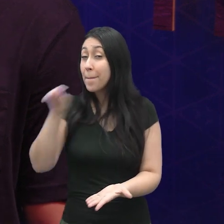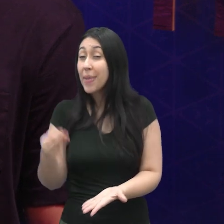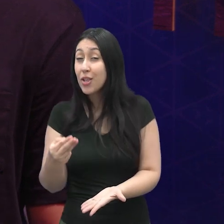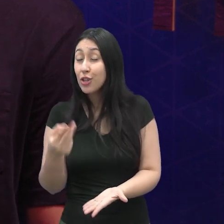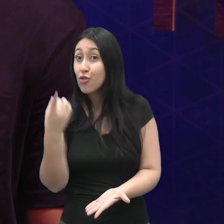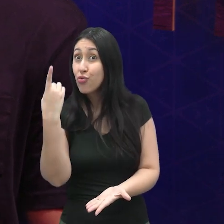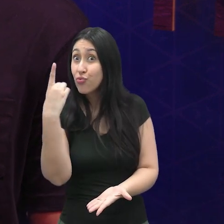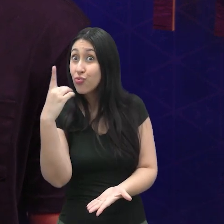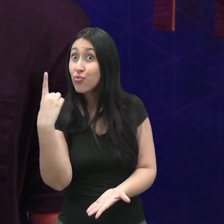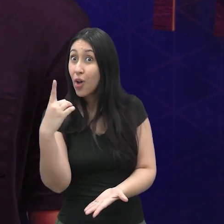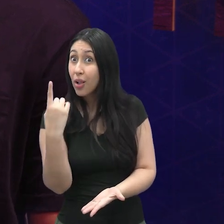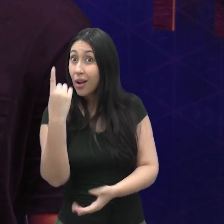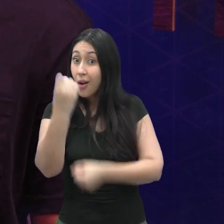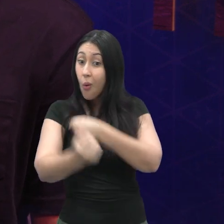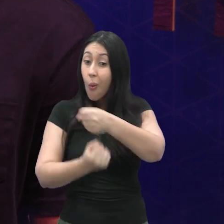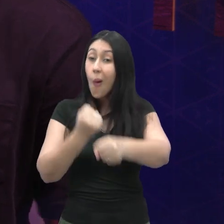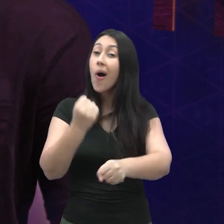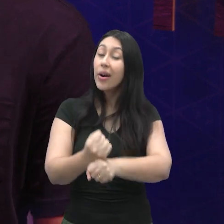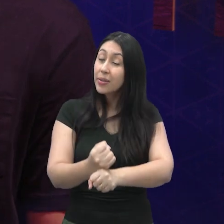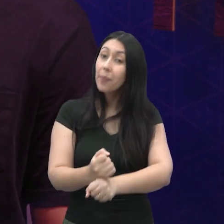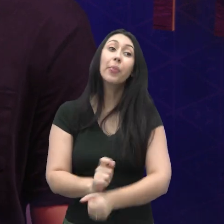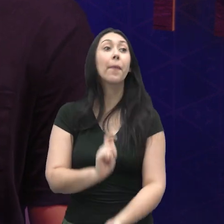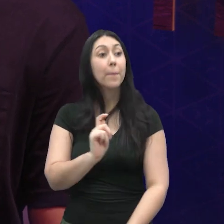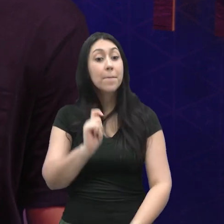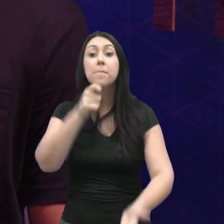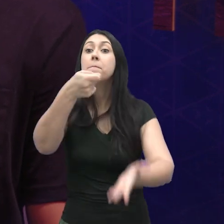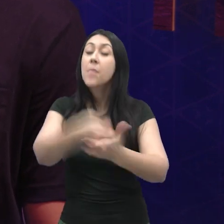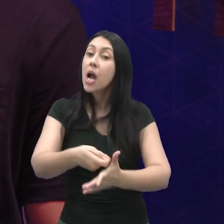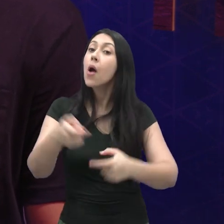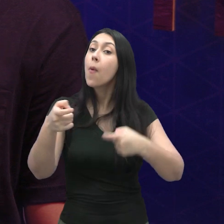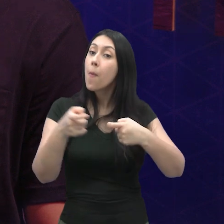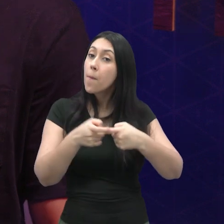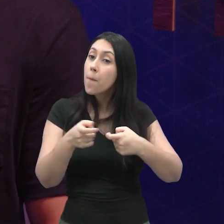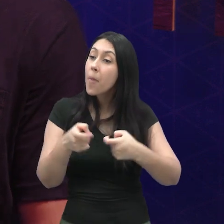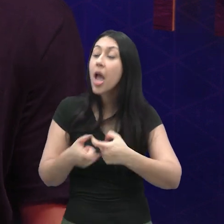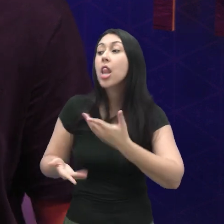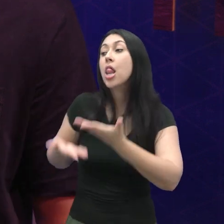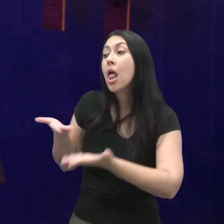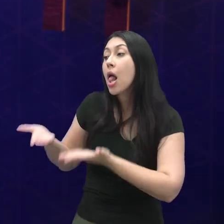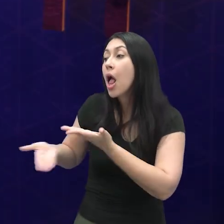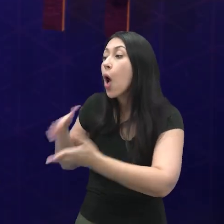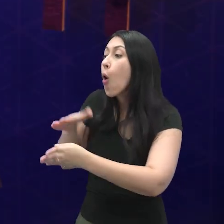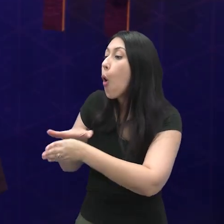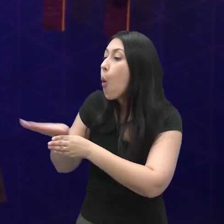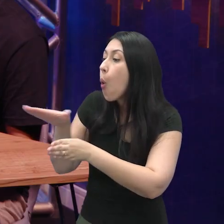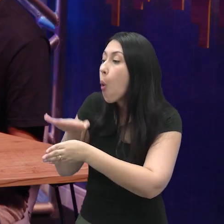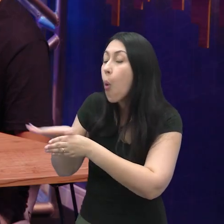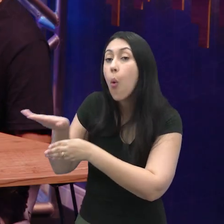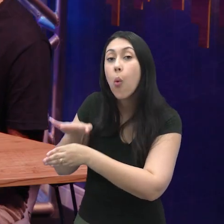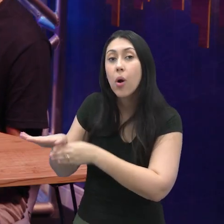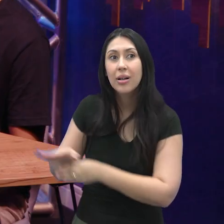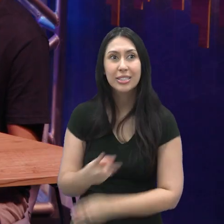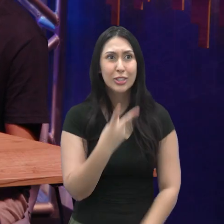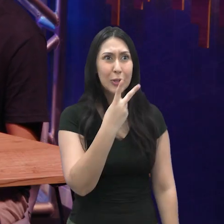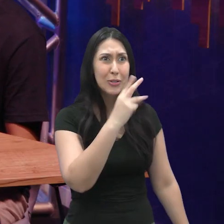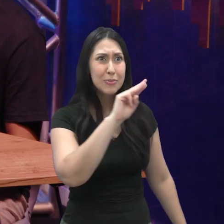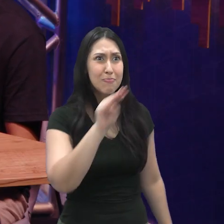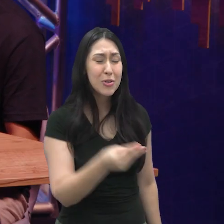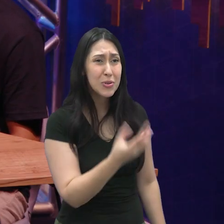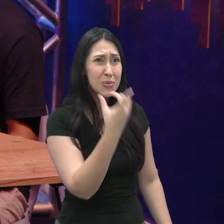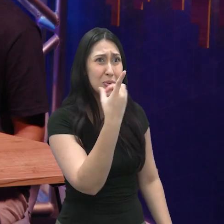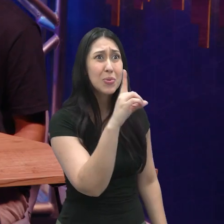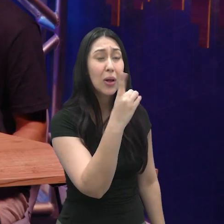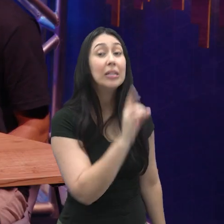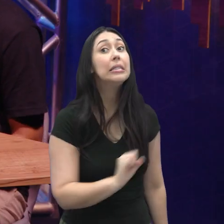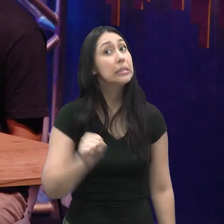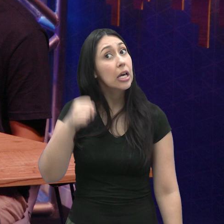dólares por ano para manter essa equipe médica orientando, cuidando e medicando ele. 2 milhões de dólares,